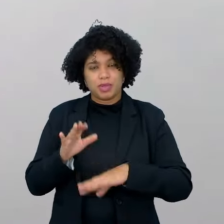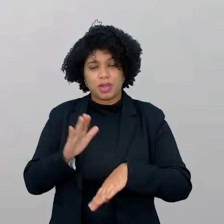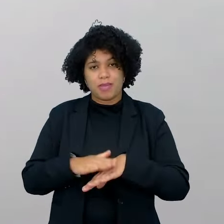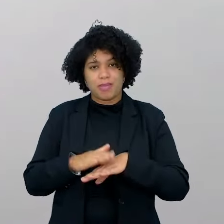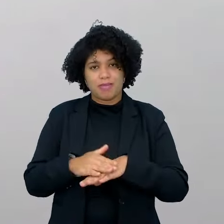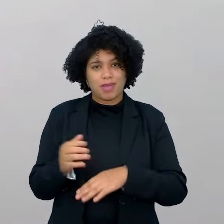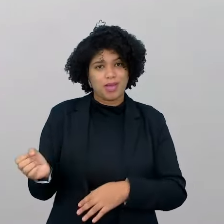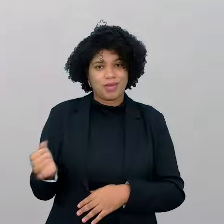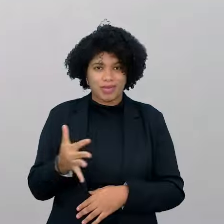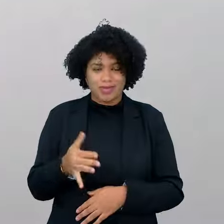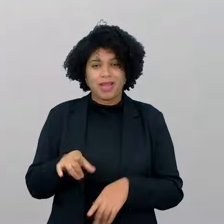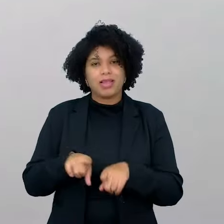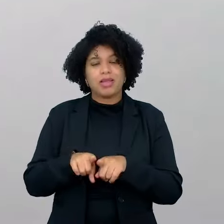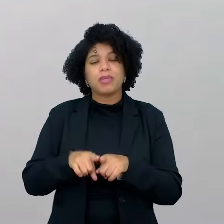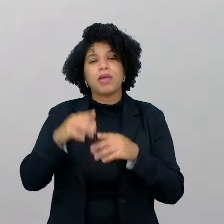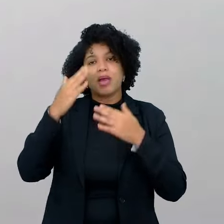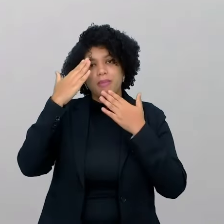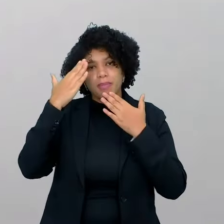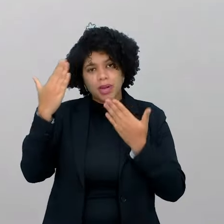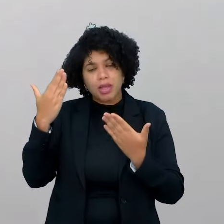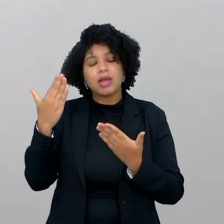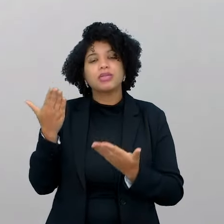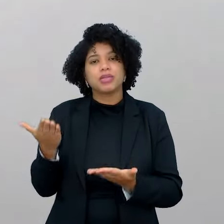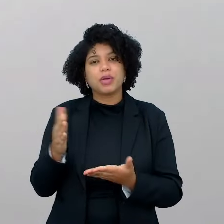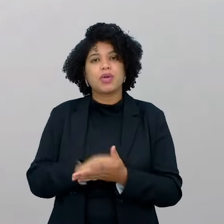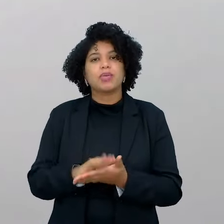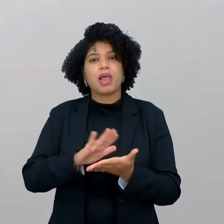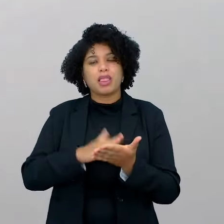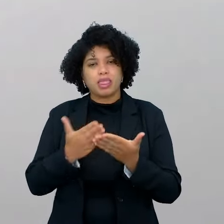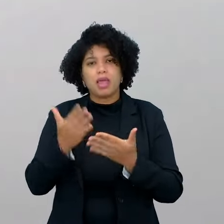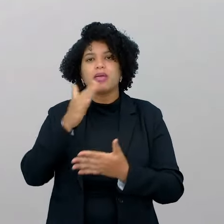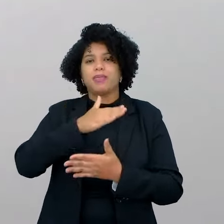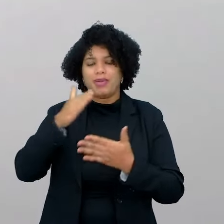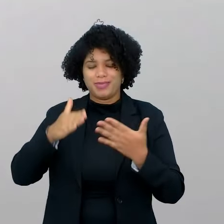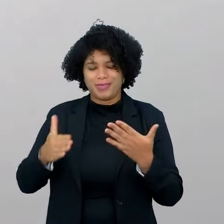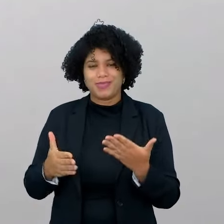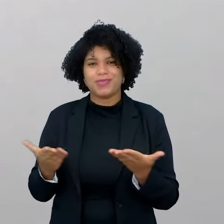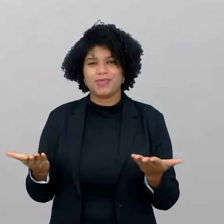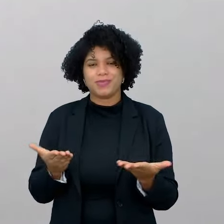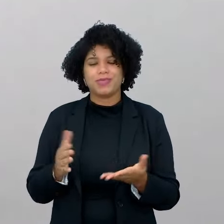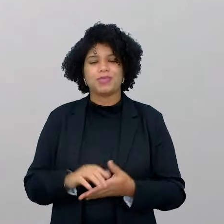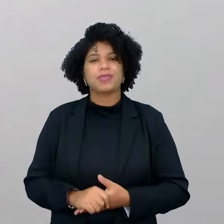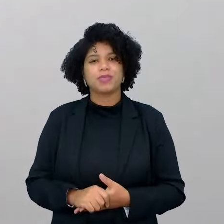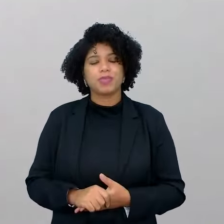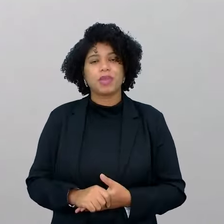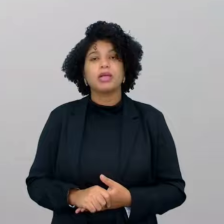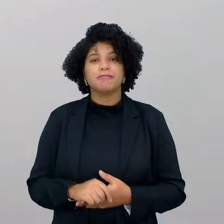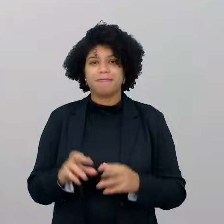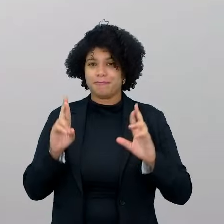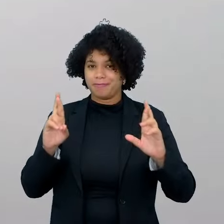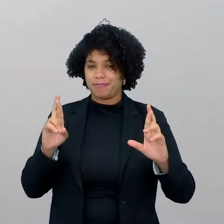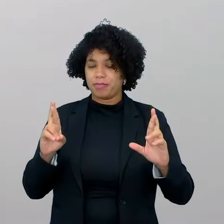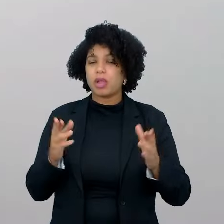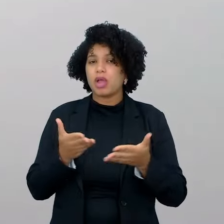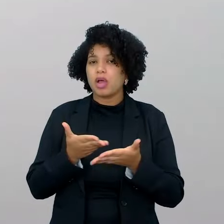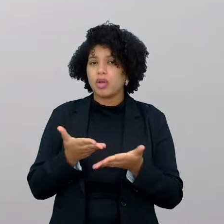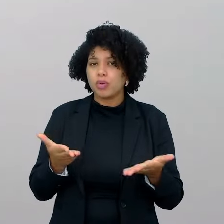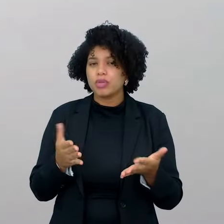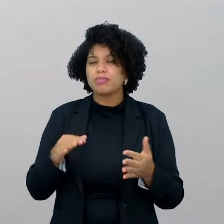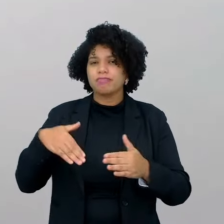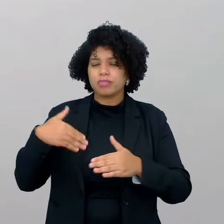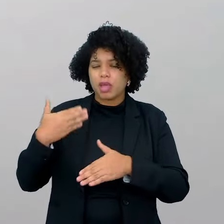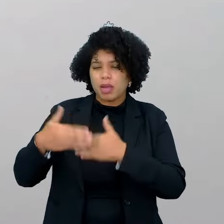ações. Agradeço aqui a presença dos intérpretes de Libras e espero que a gente possa